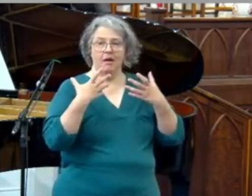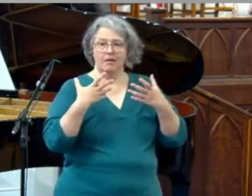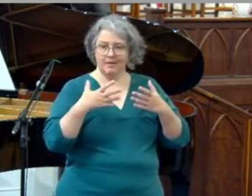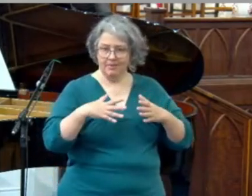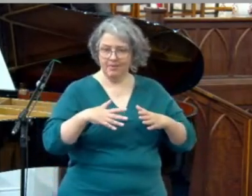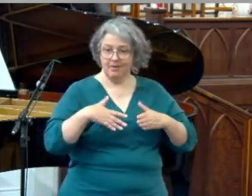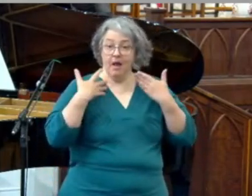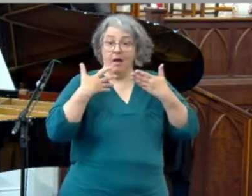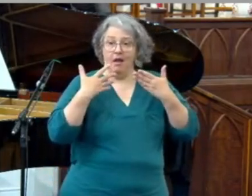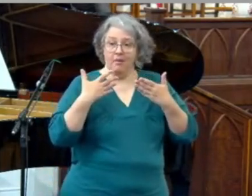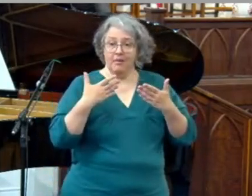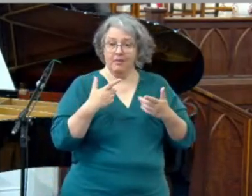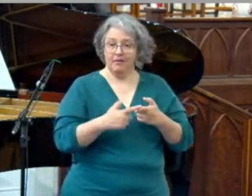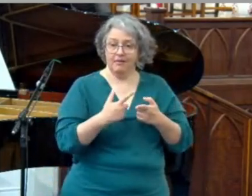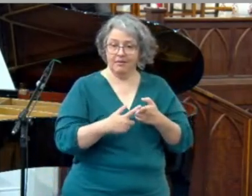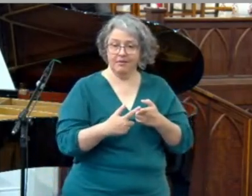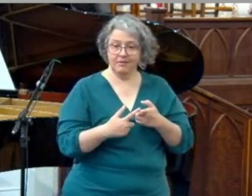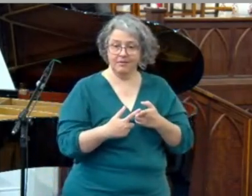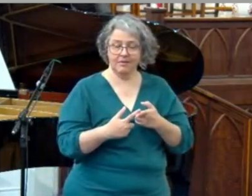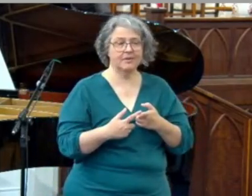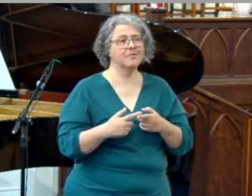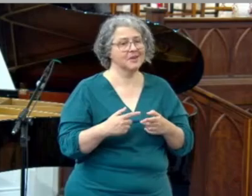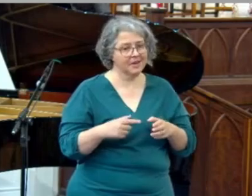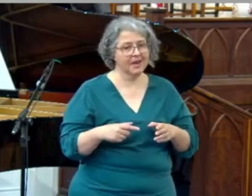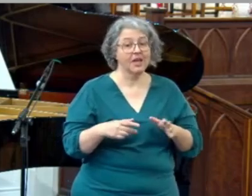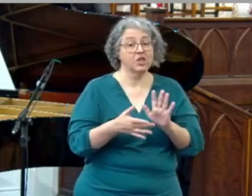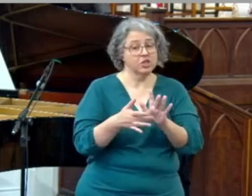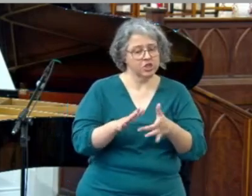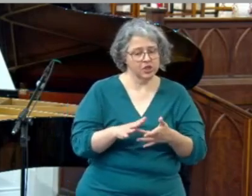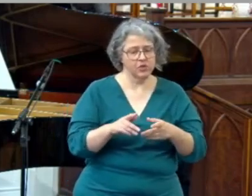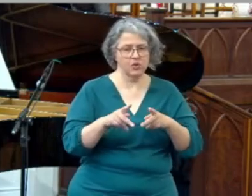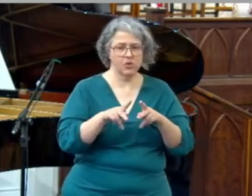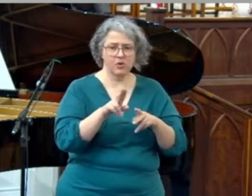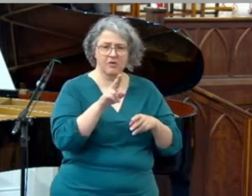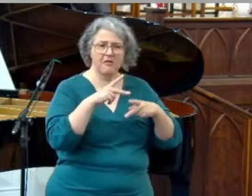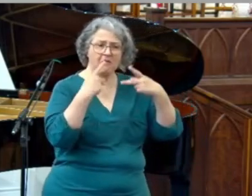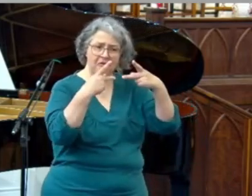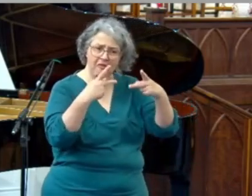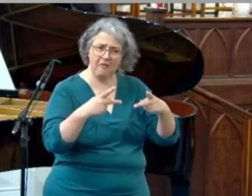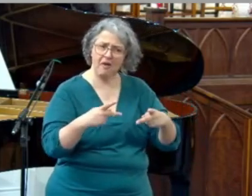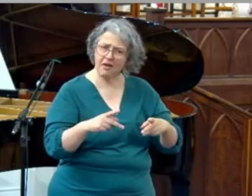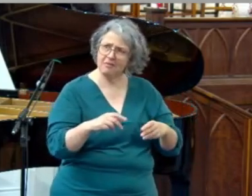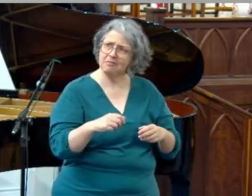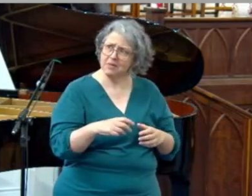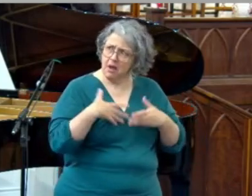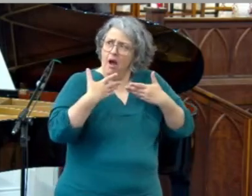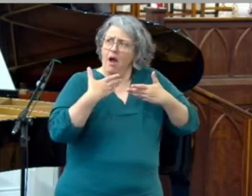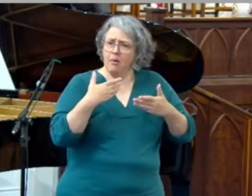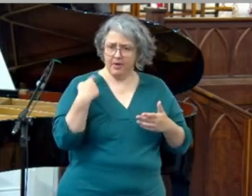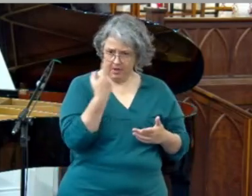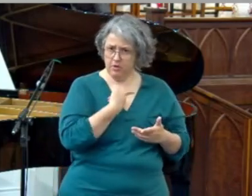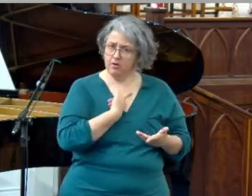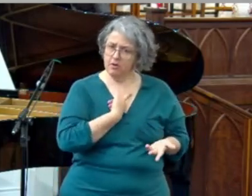chocante as palavras usadas por Cristo. A linguagem utilizada por Jesus é